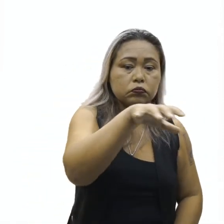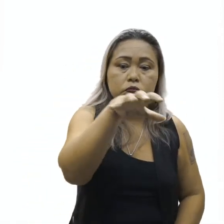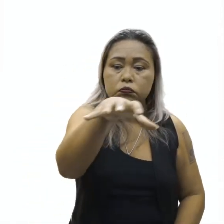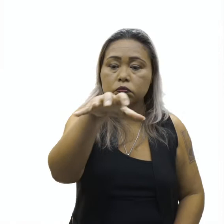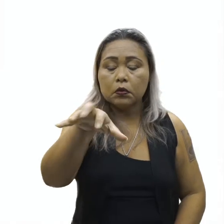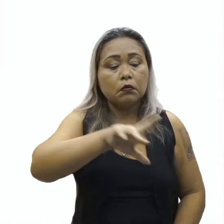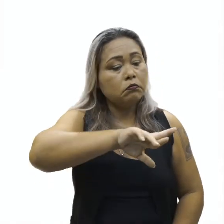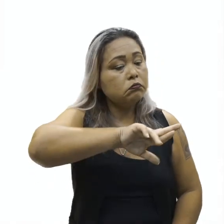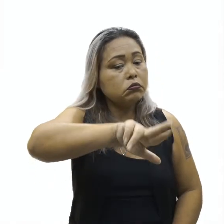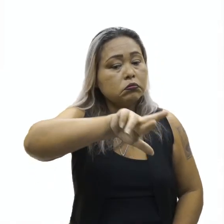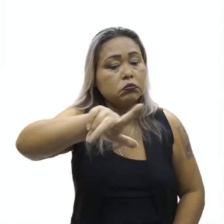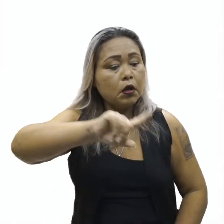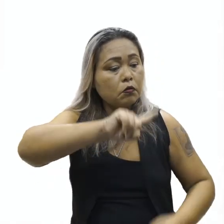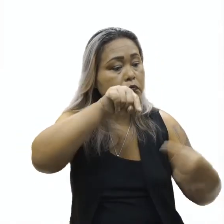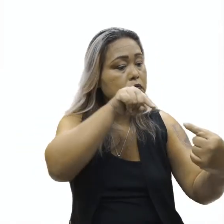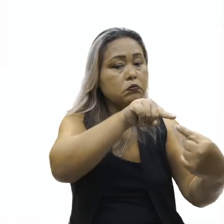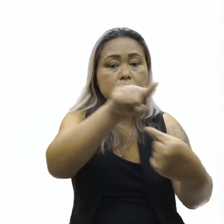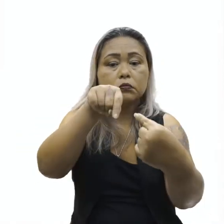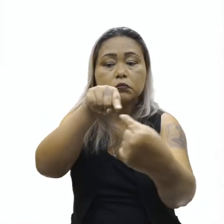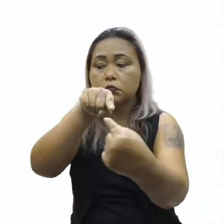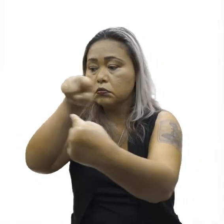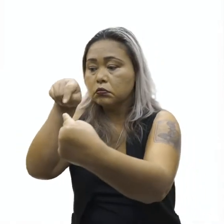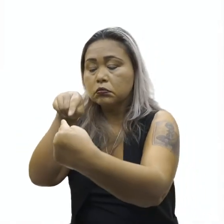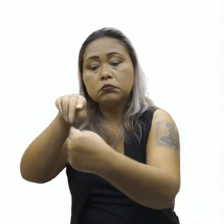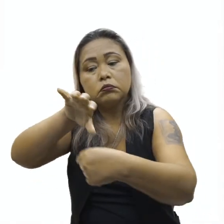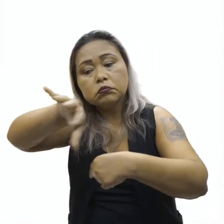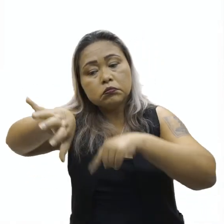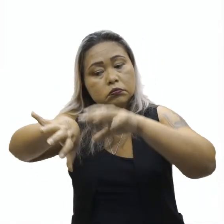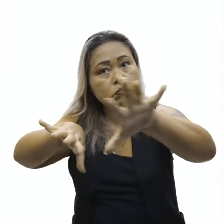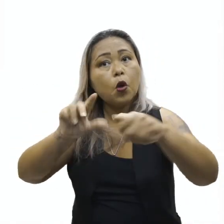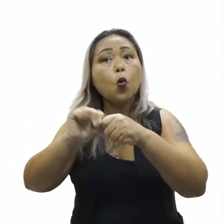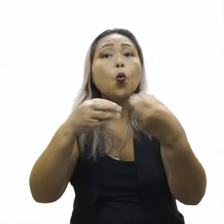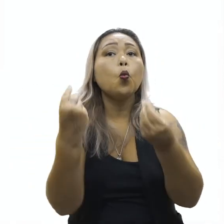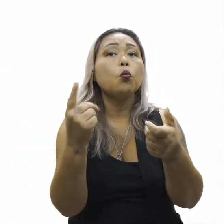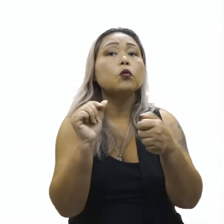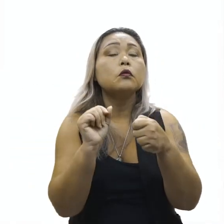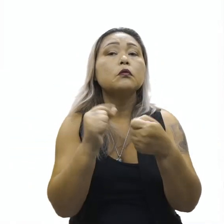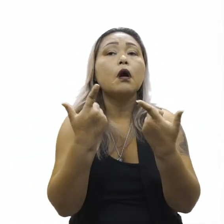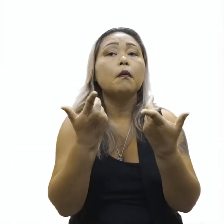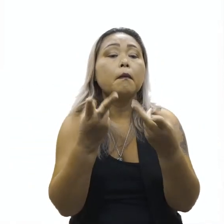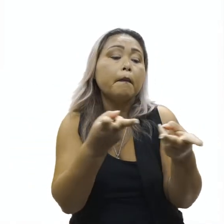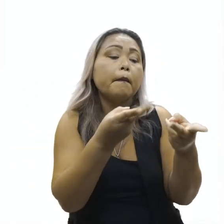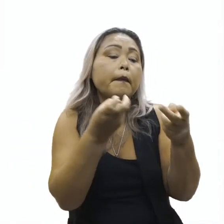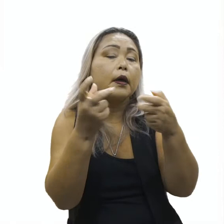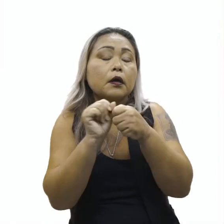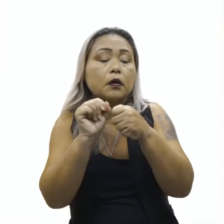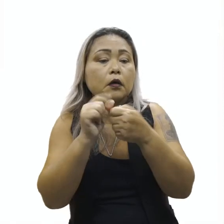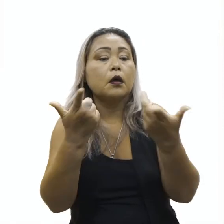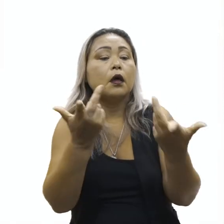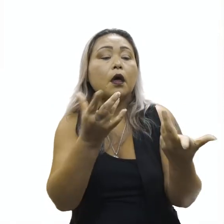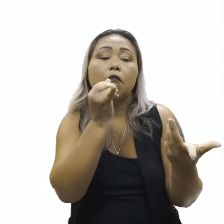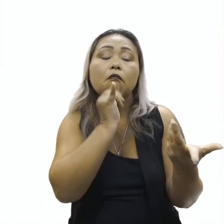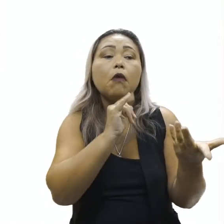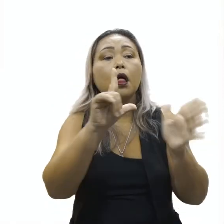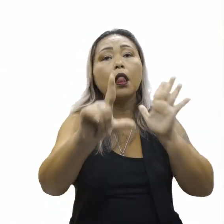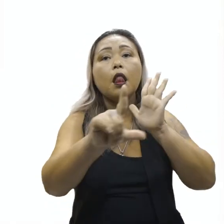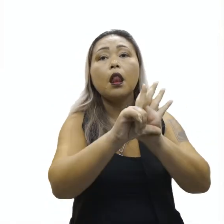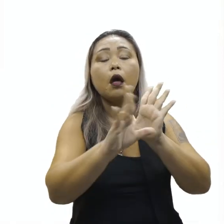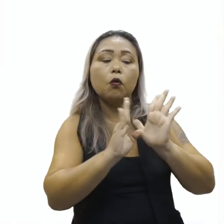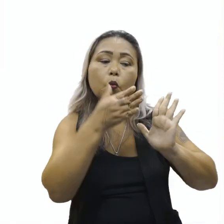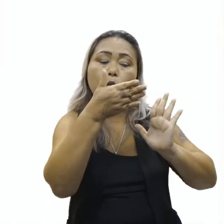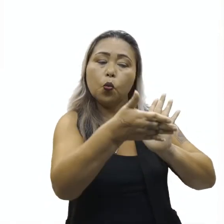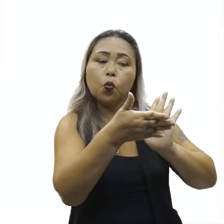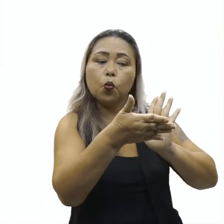poderes individualizados. Assim, como é que a gente pode ver? O legislativo, por exemplo, eles têm as funções